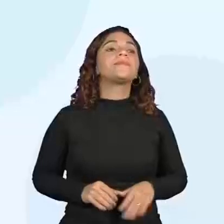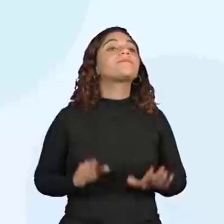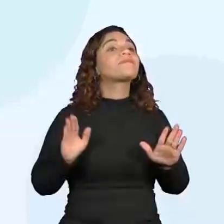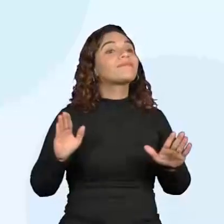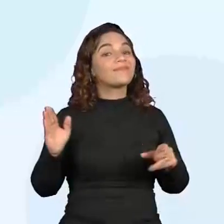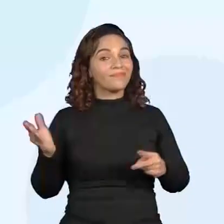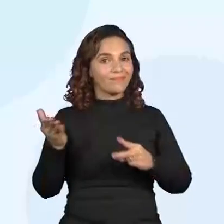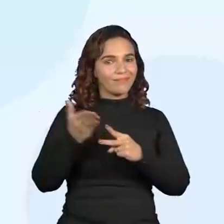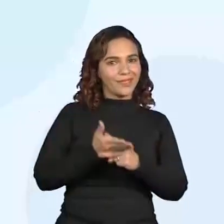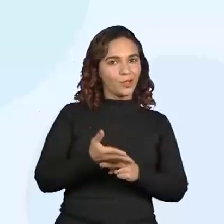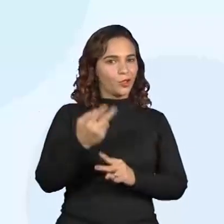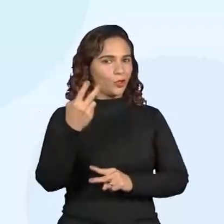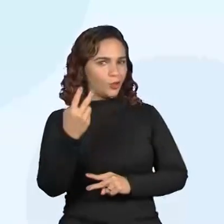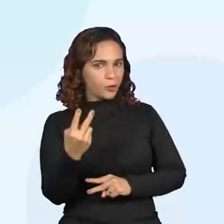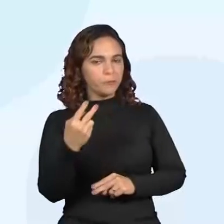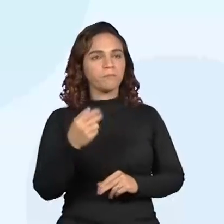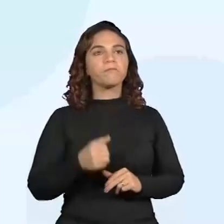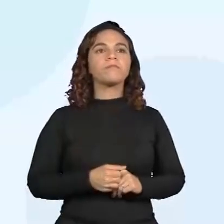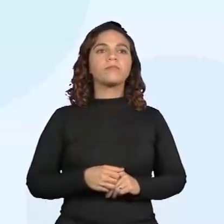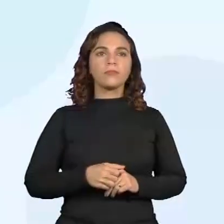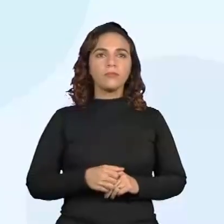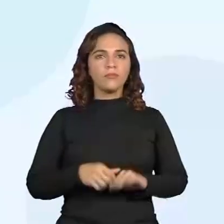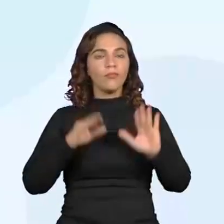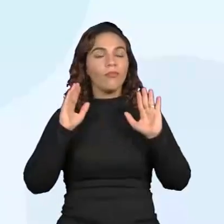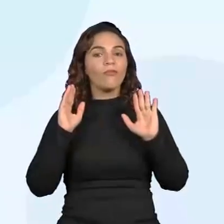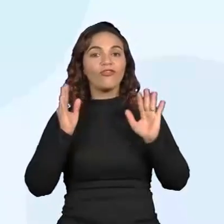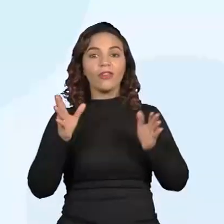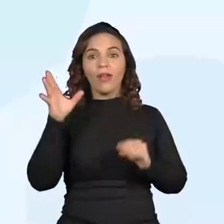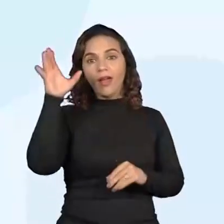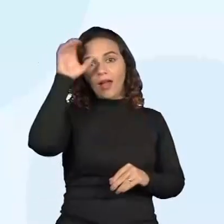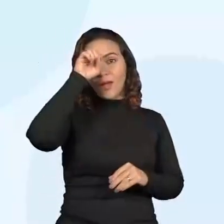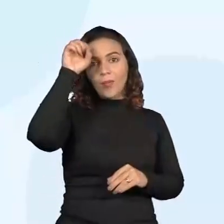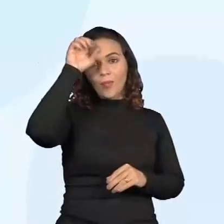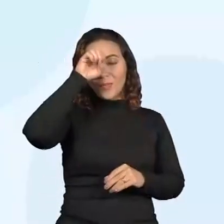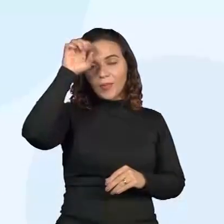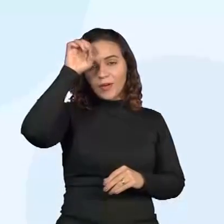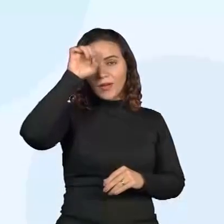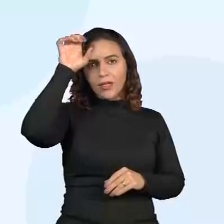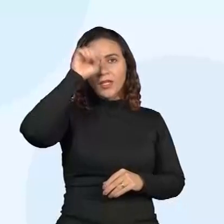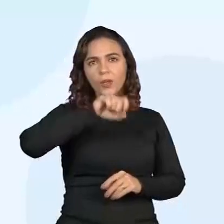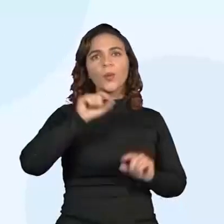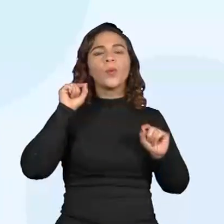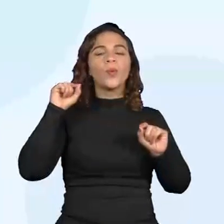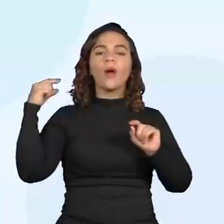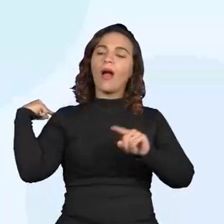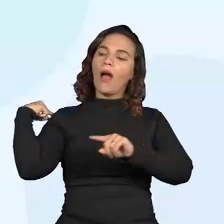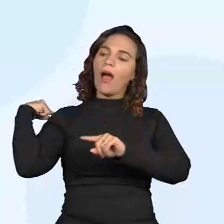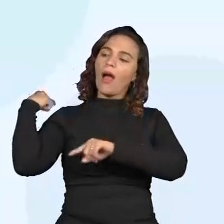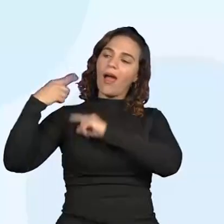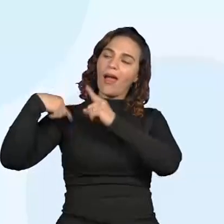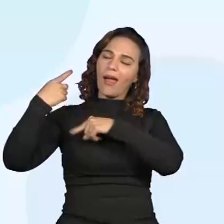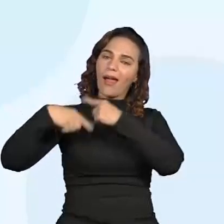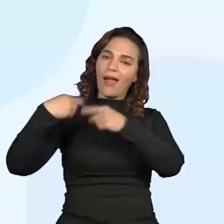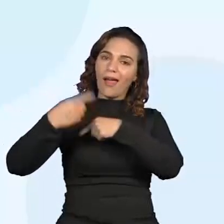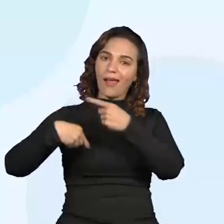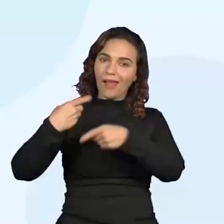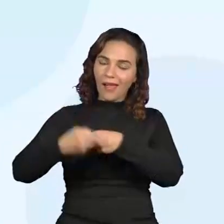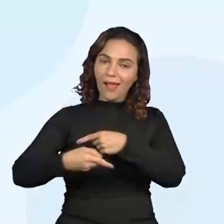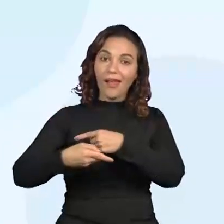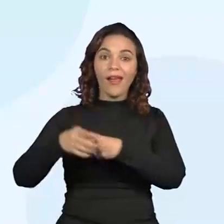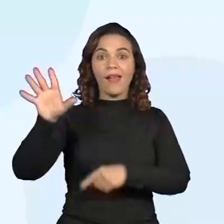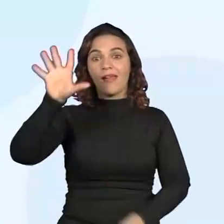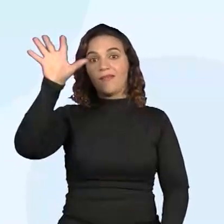Na parte 2, conhecemos mais sobre a nossa herança africana e